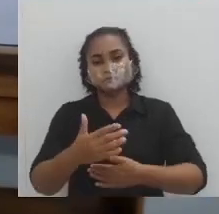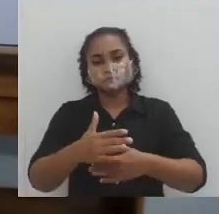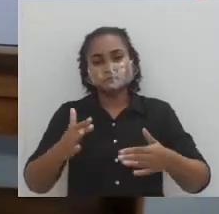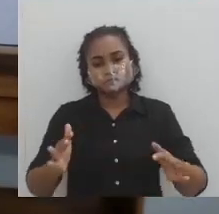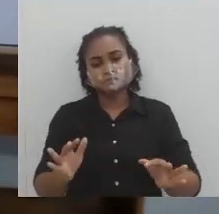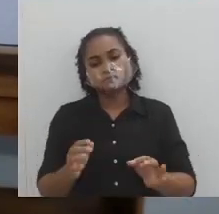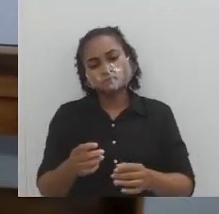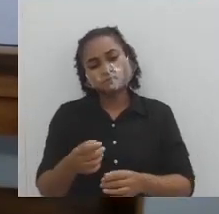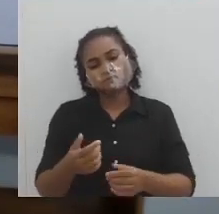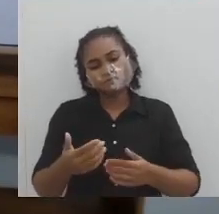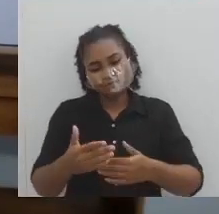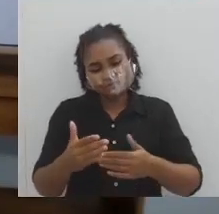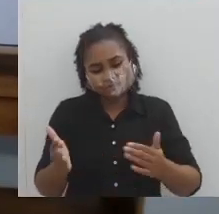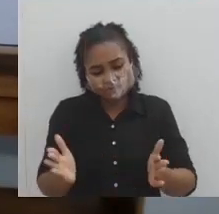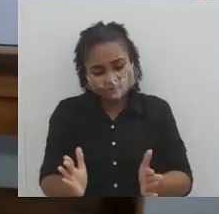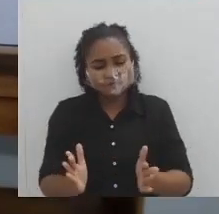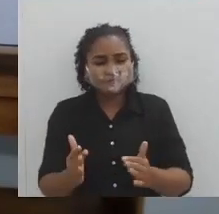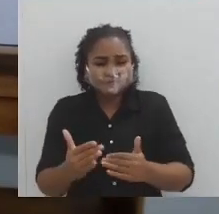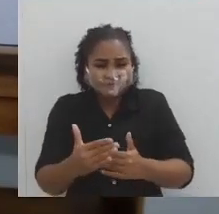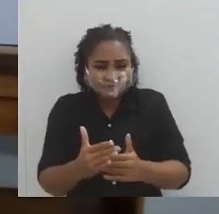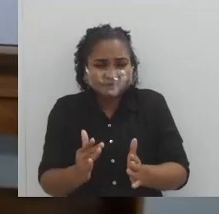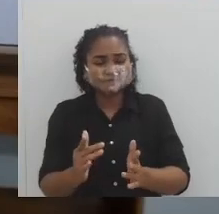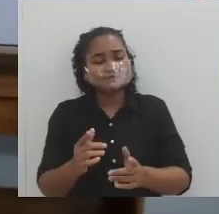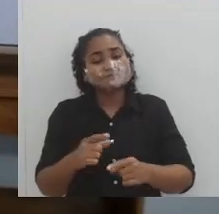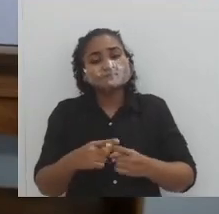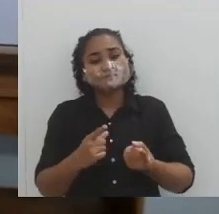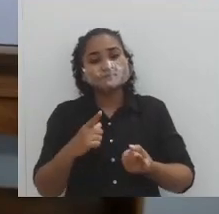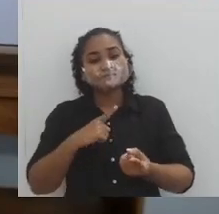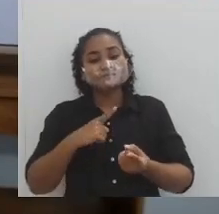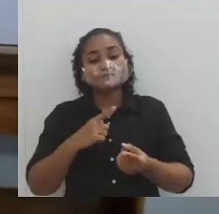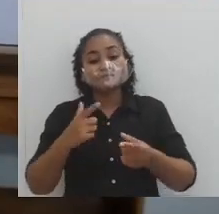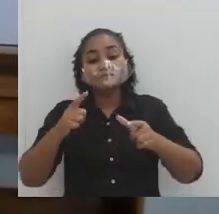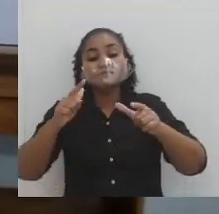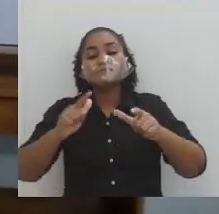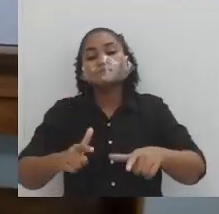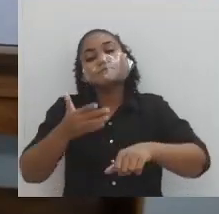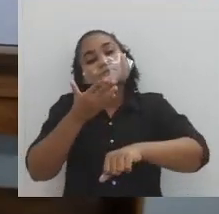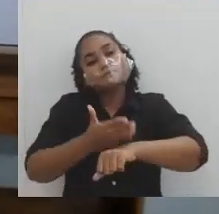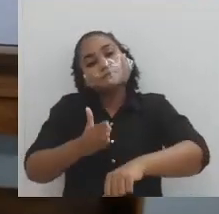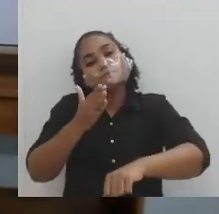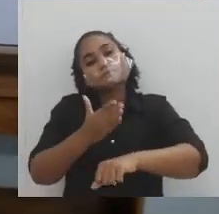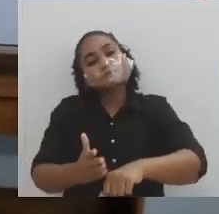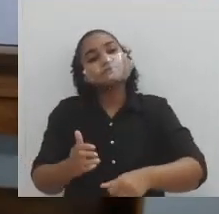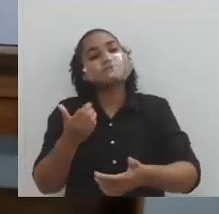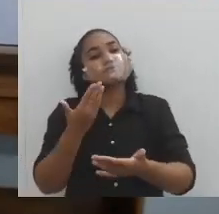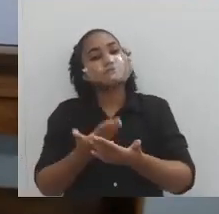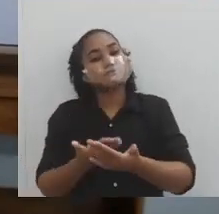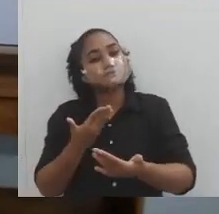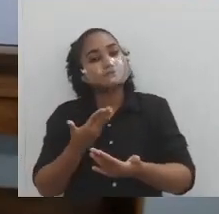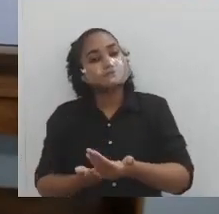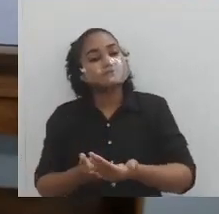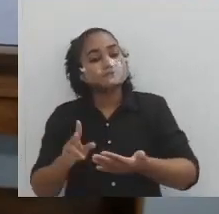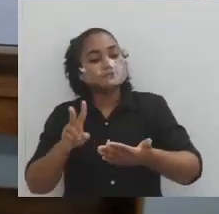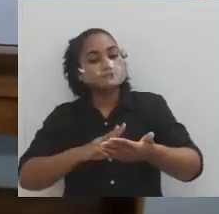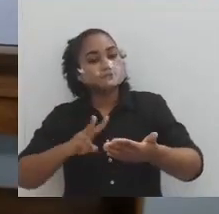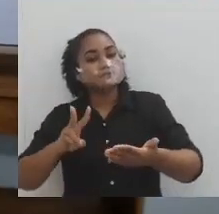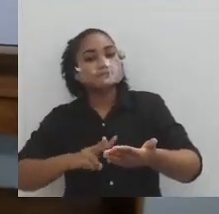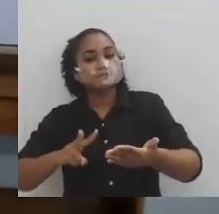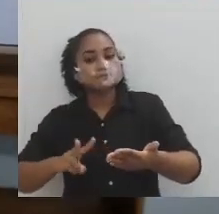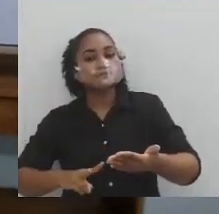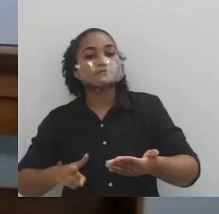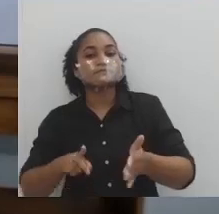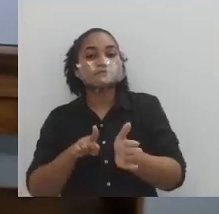pequena estrutura, mas é um ponto de prática, de aula, de leitura,